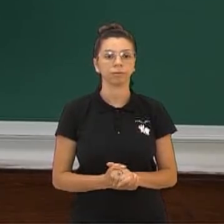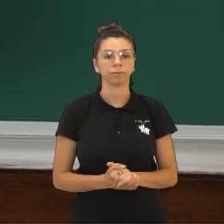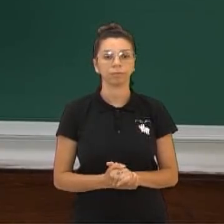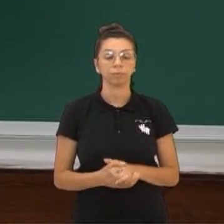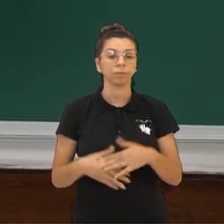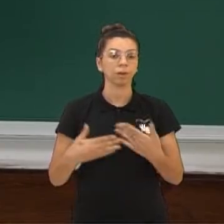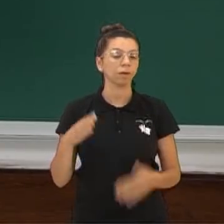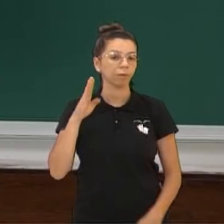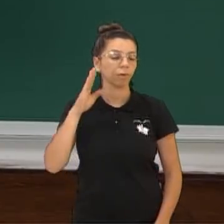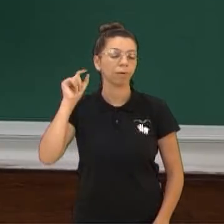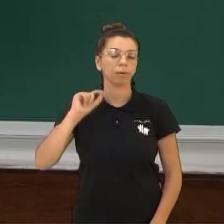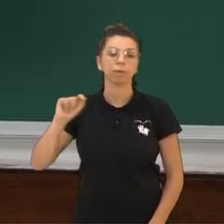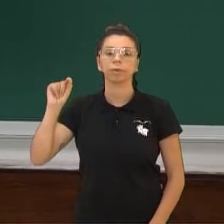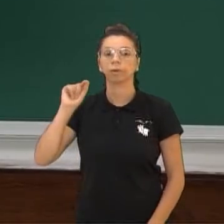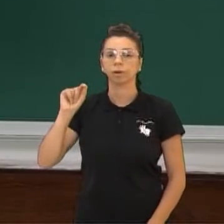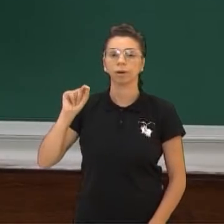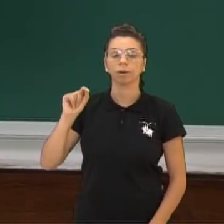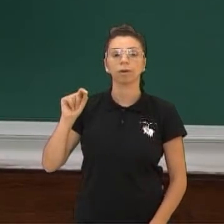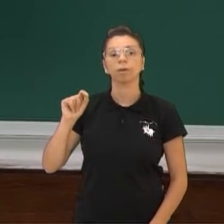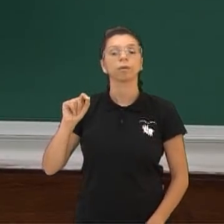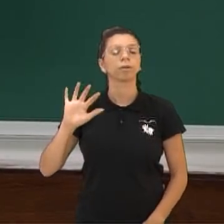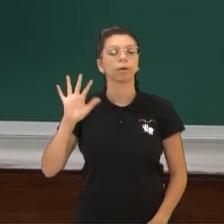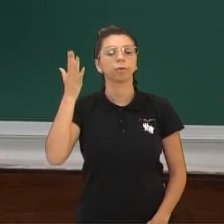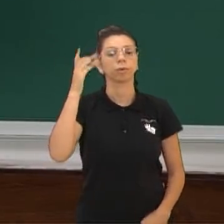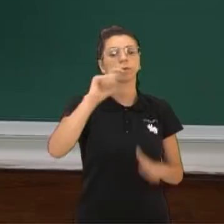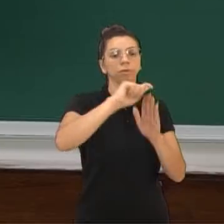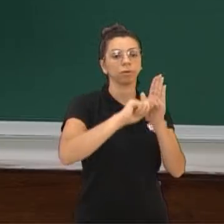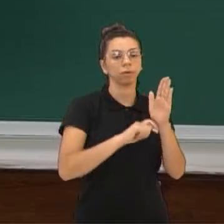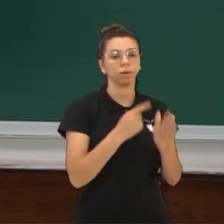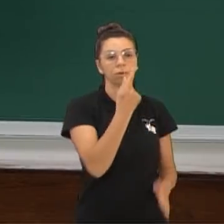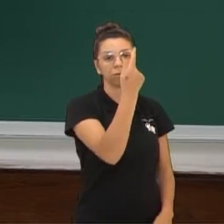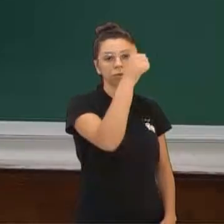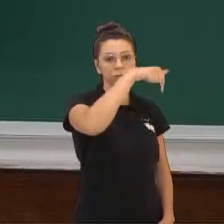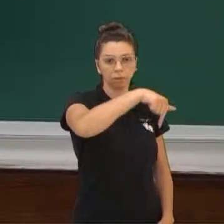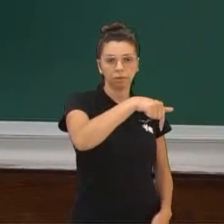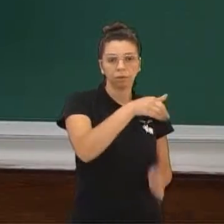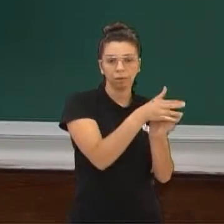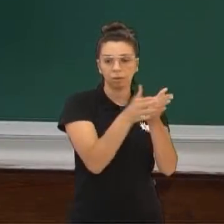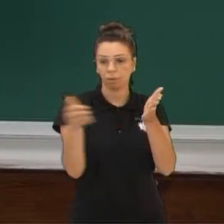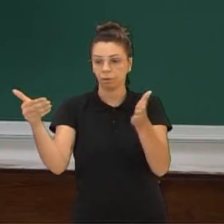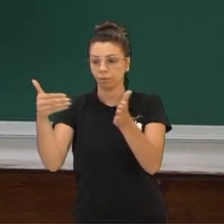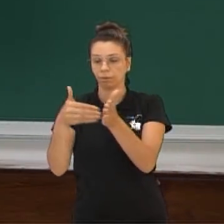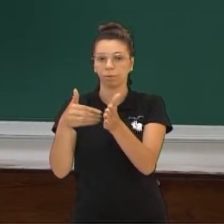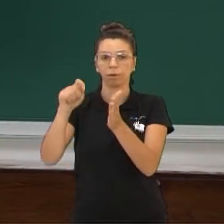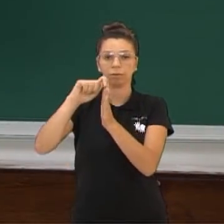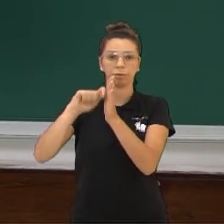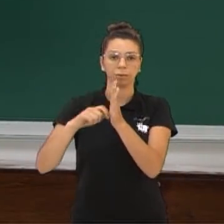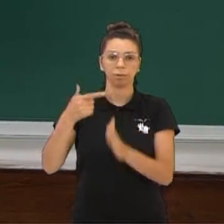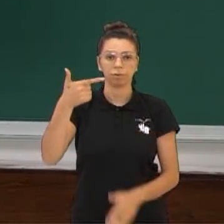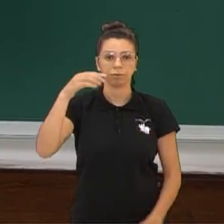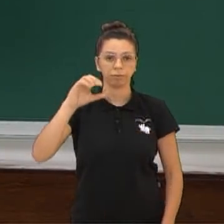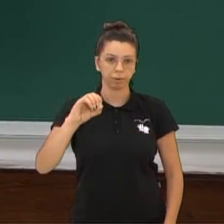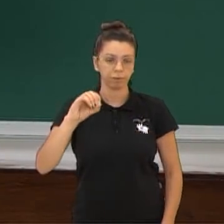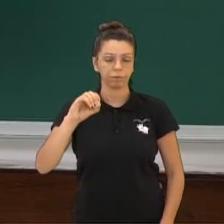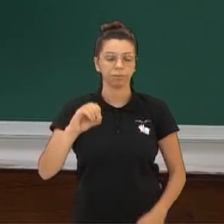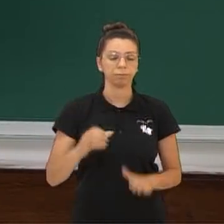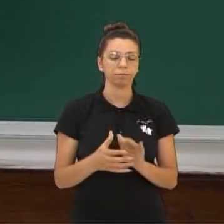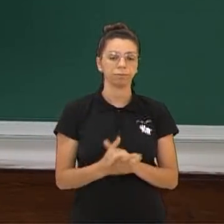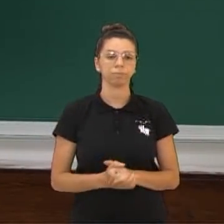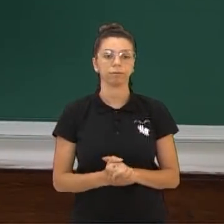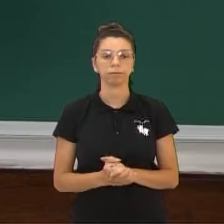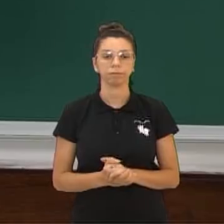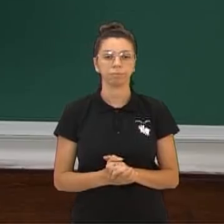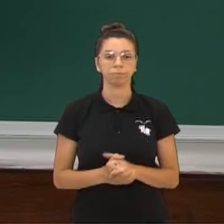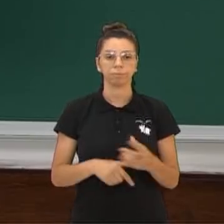do século 17 até o século 20. Number two, British leadership in the Industrial Revolution in